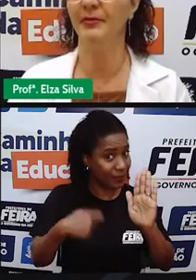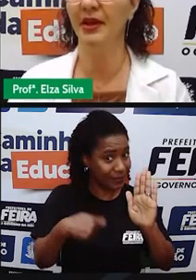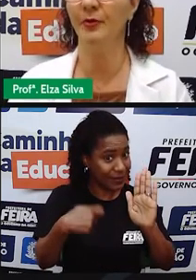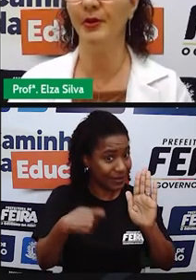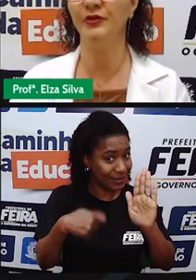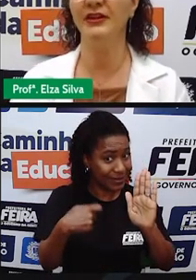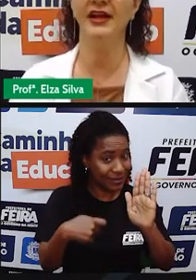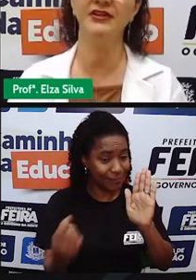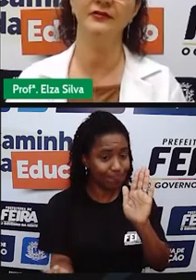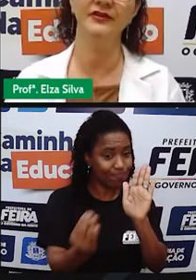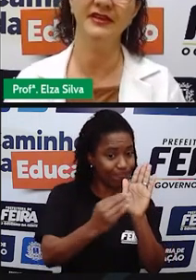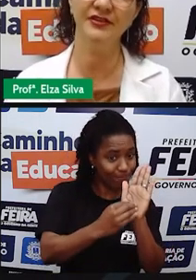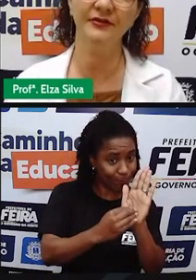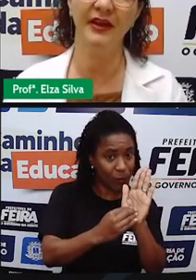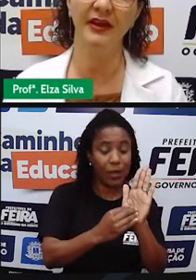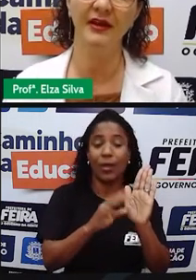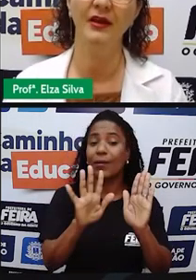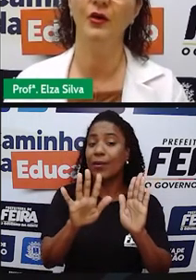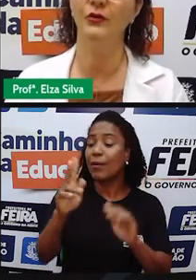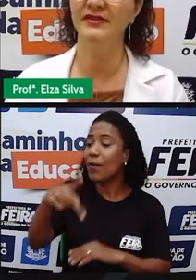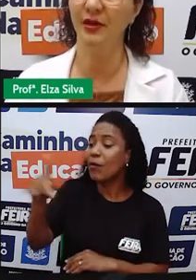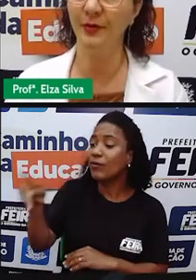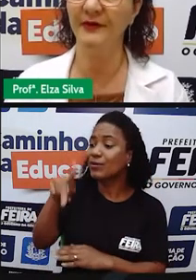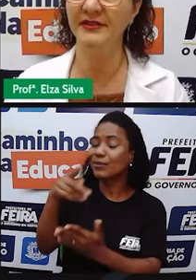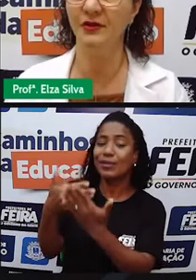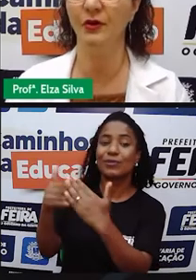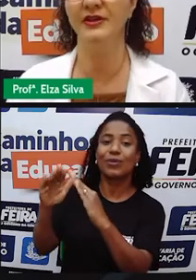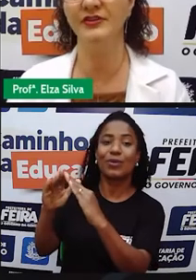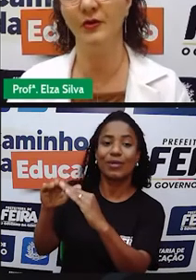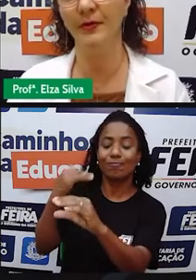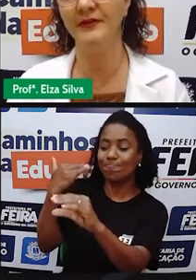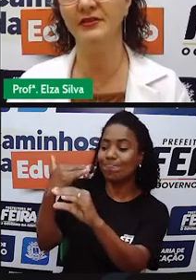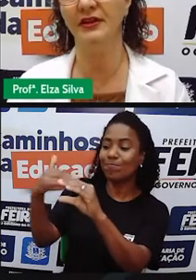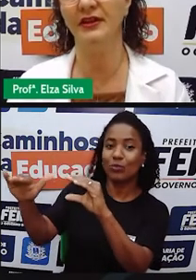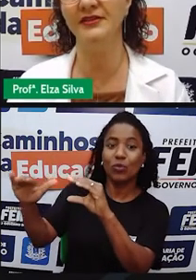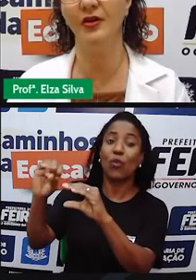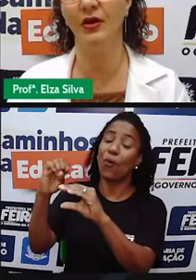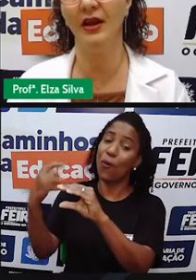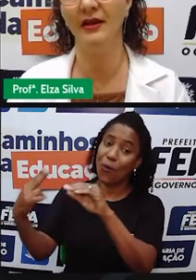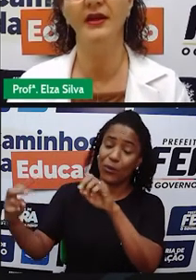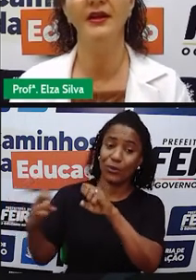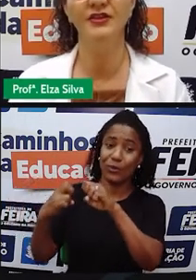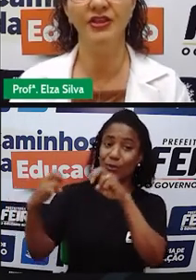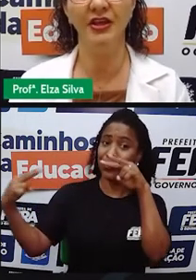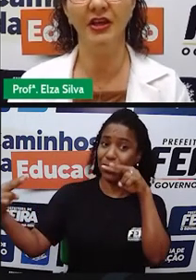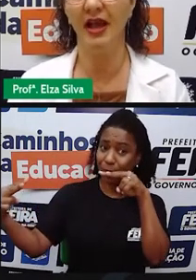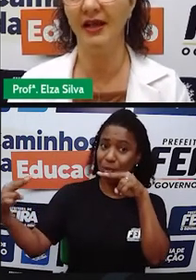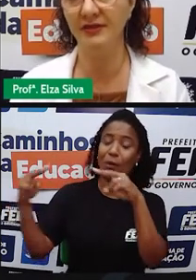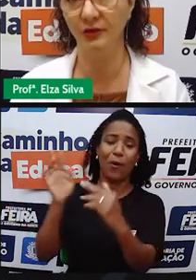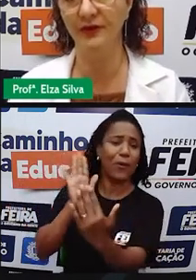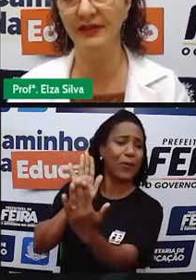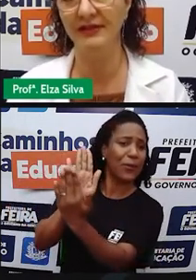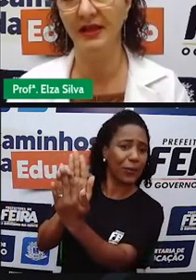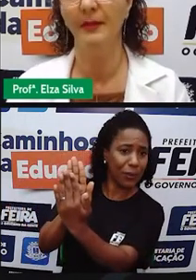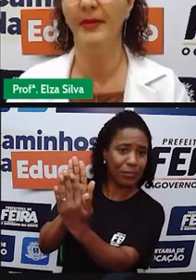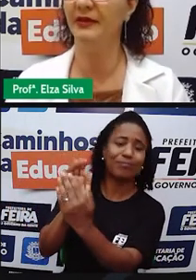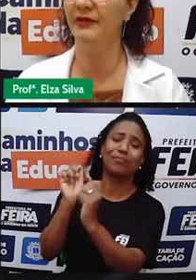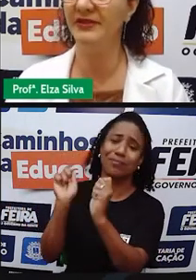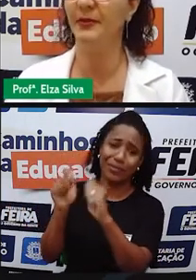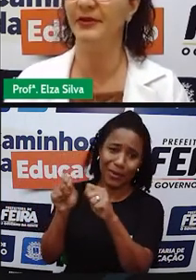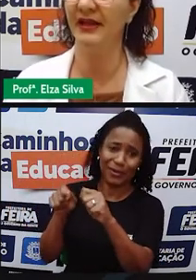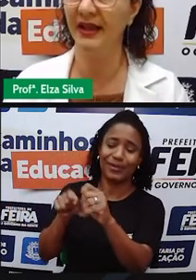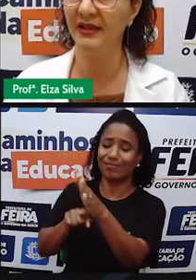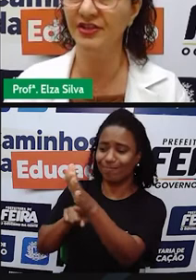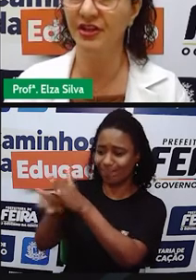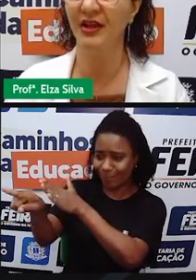que na primeira oportunidade que você tiver com o seu professor ou a sua professora da escola, tire as dúvidas para que